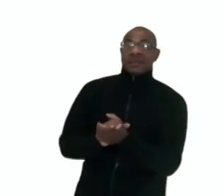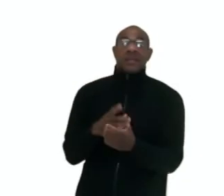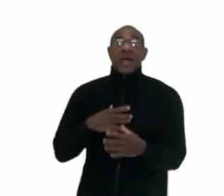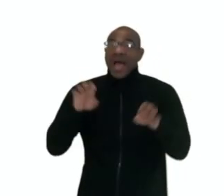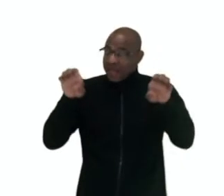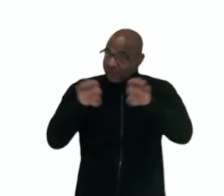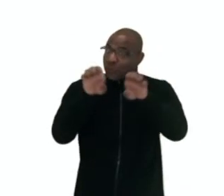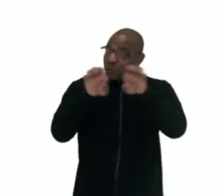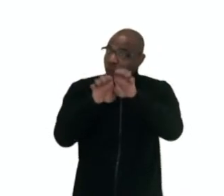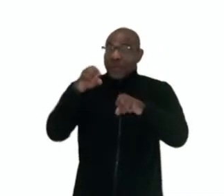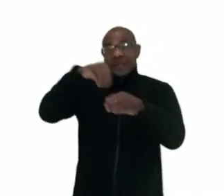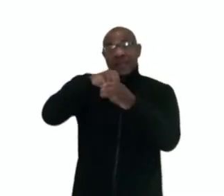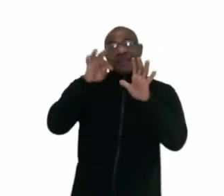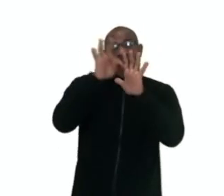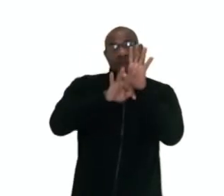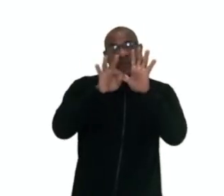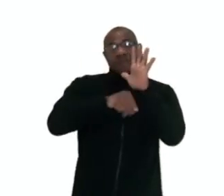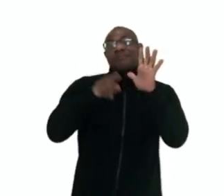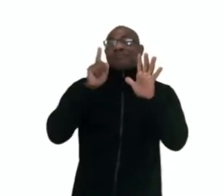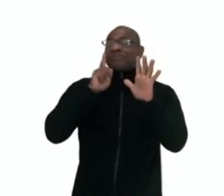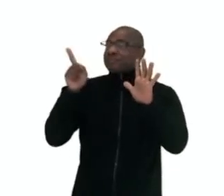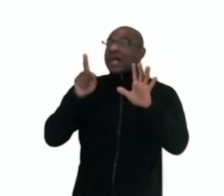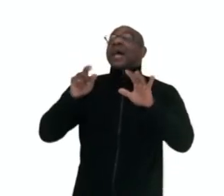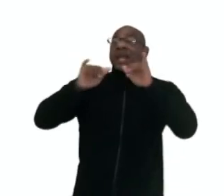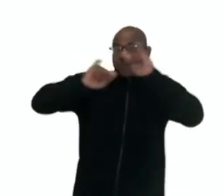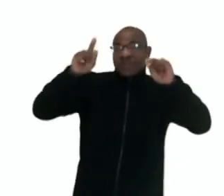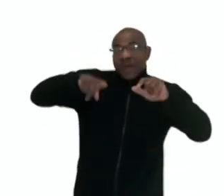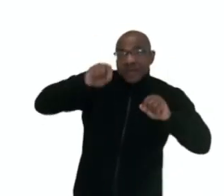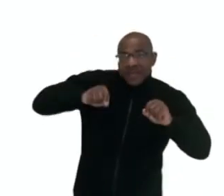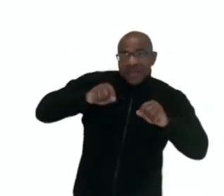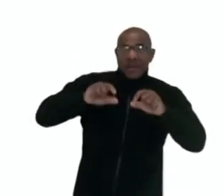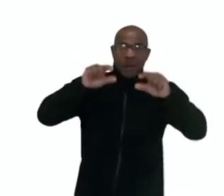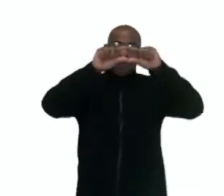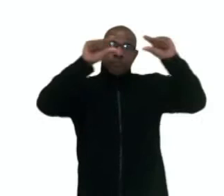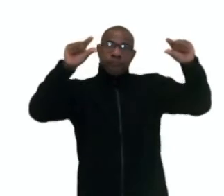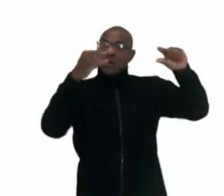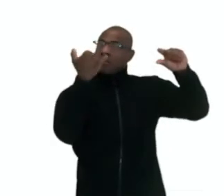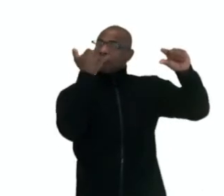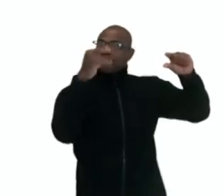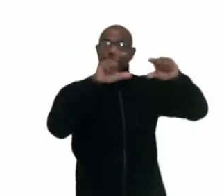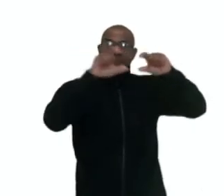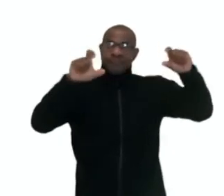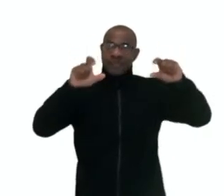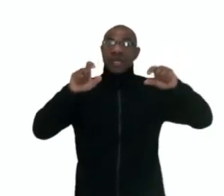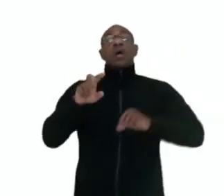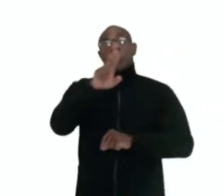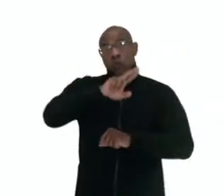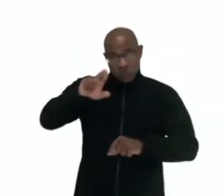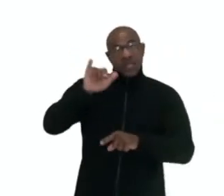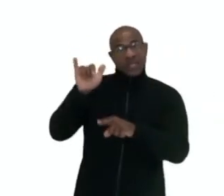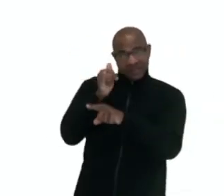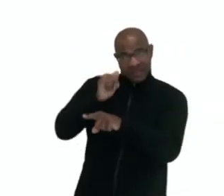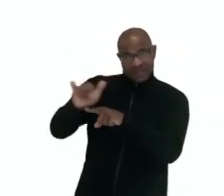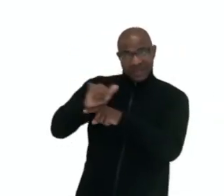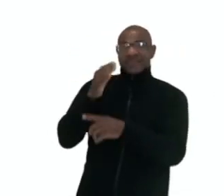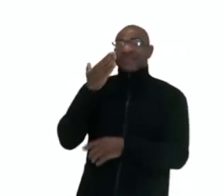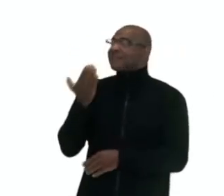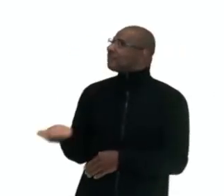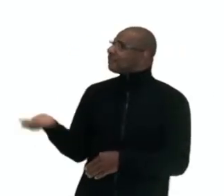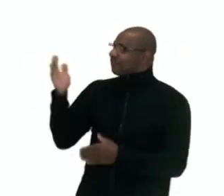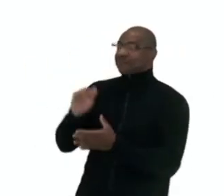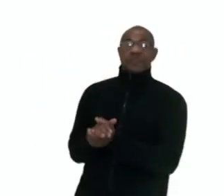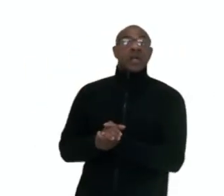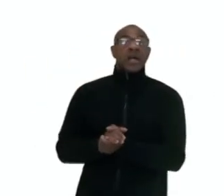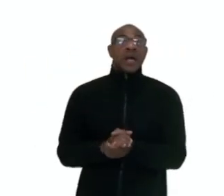o que eu noto? Que a manchete, além de atrair o público, ela usa esses recursos gráficos. O